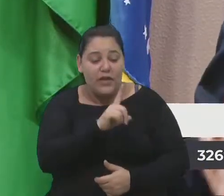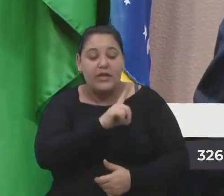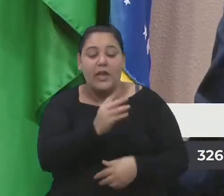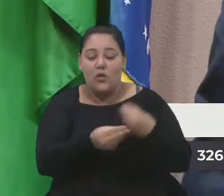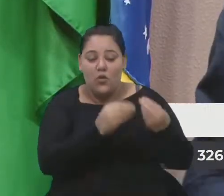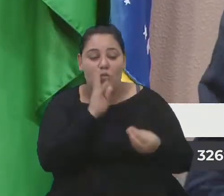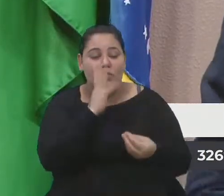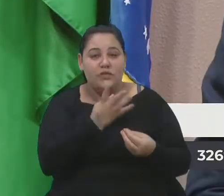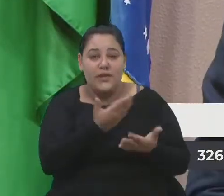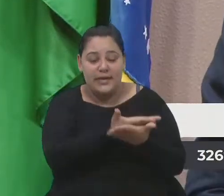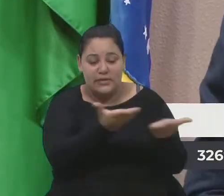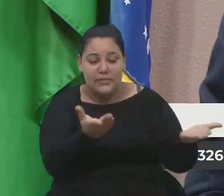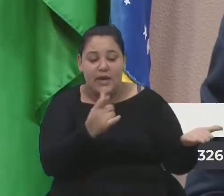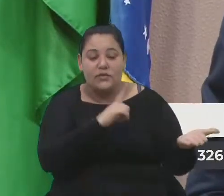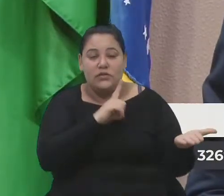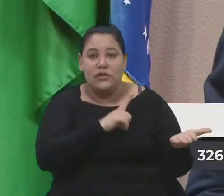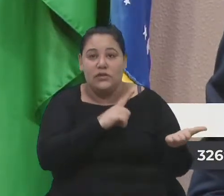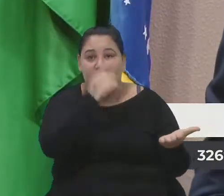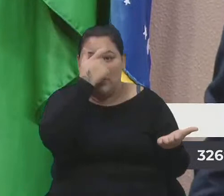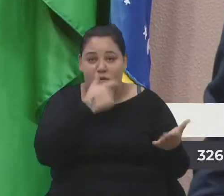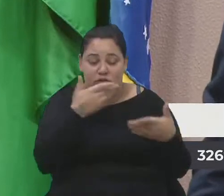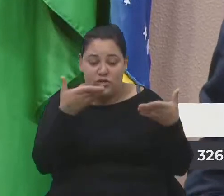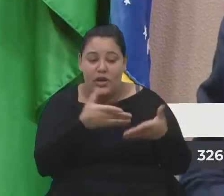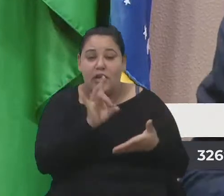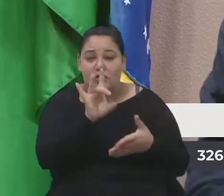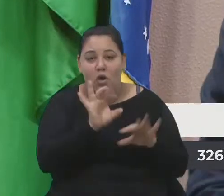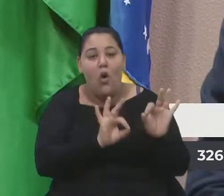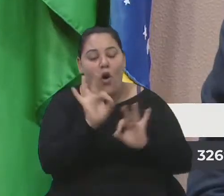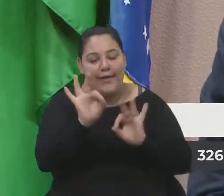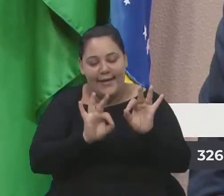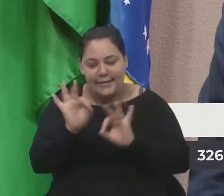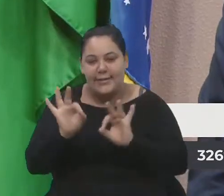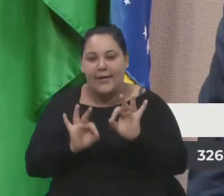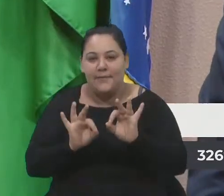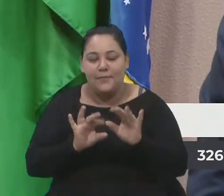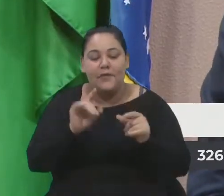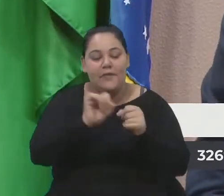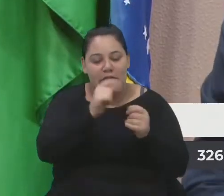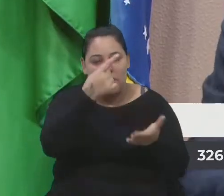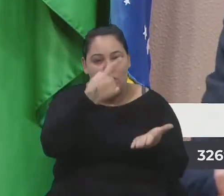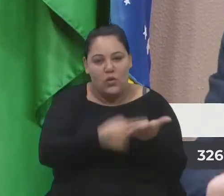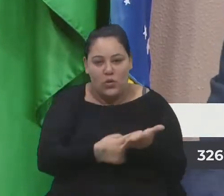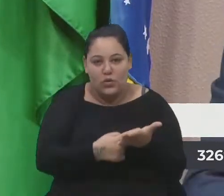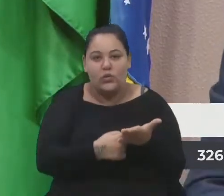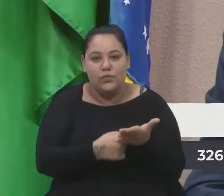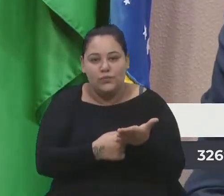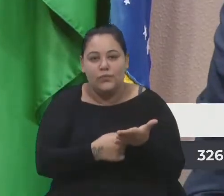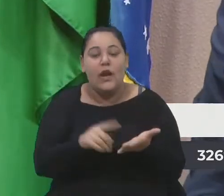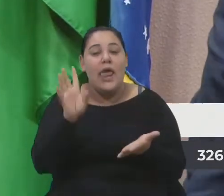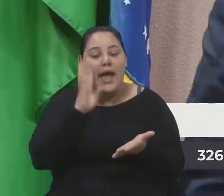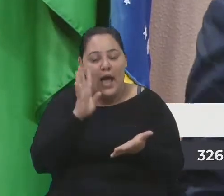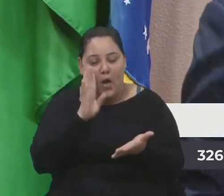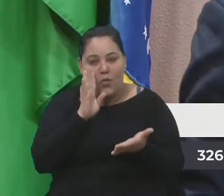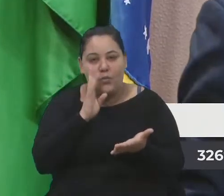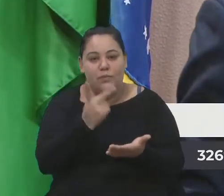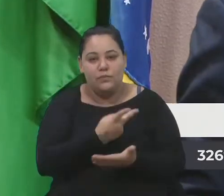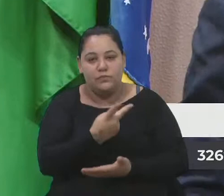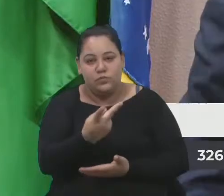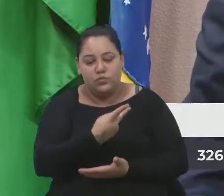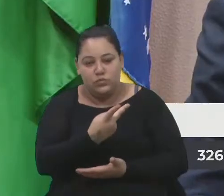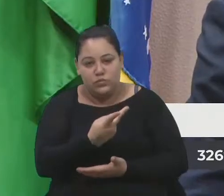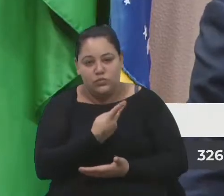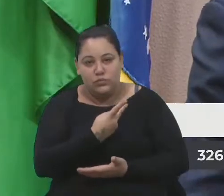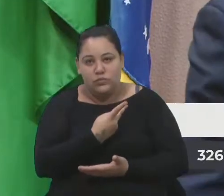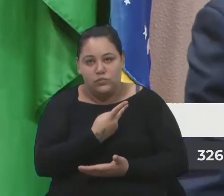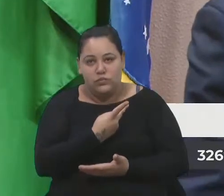existe, eu acho que agora a questão é somente a gente entrar num acordo, que seja um acordo legal, que seja um acordo que